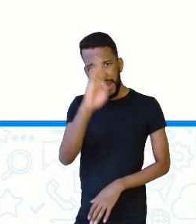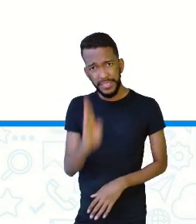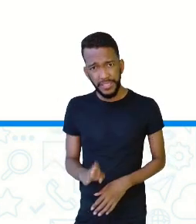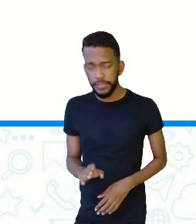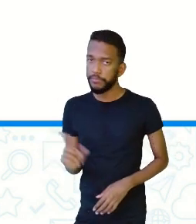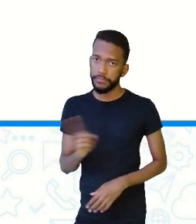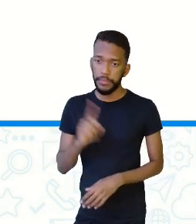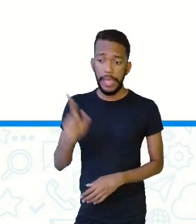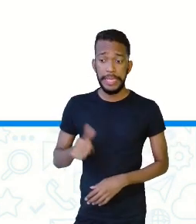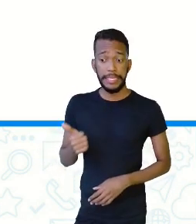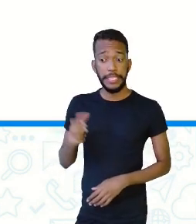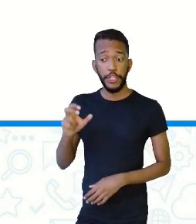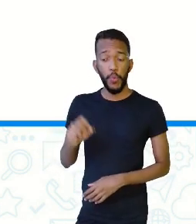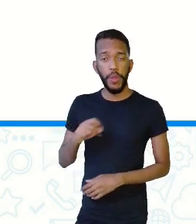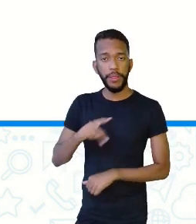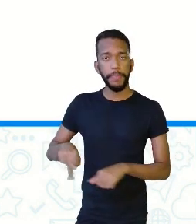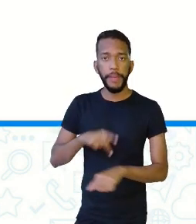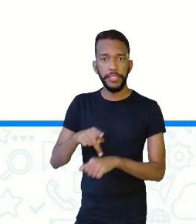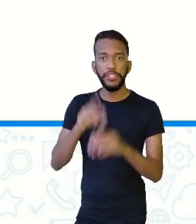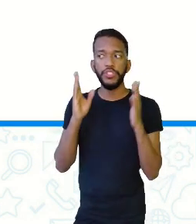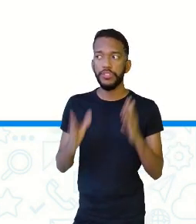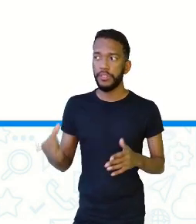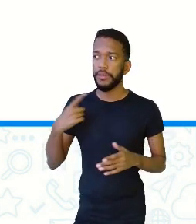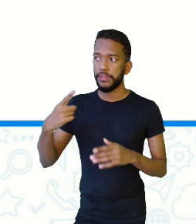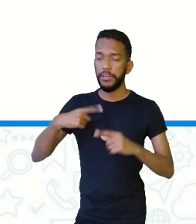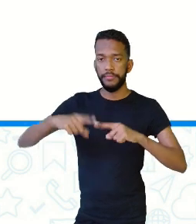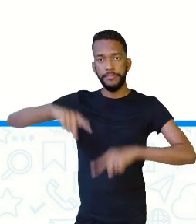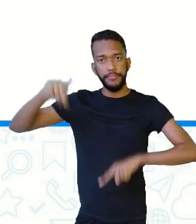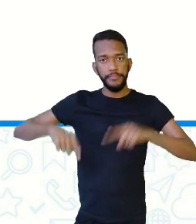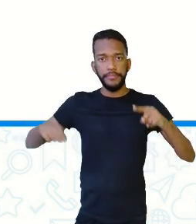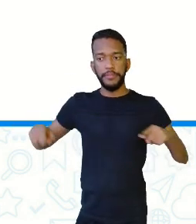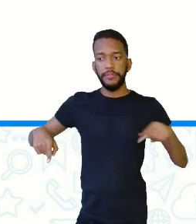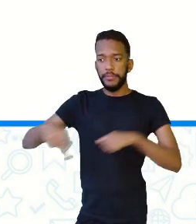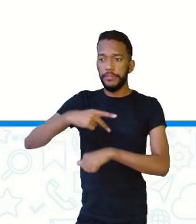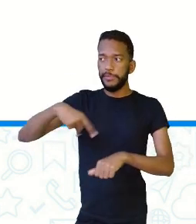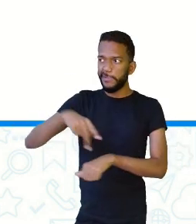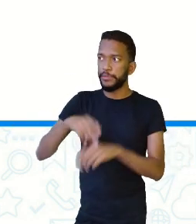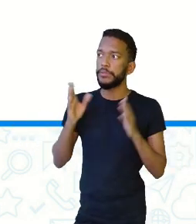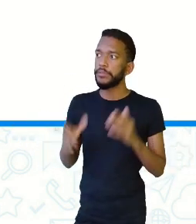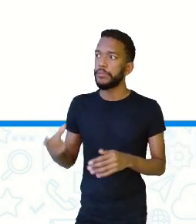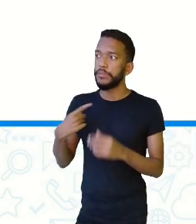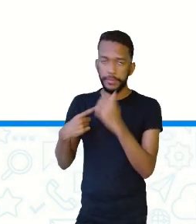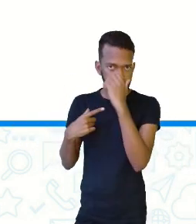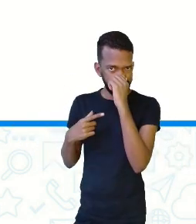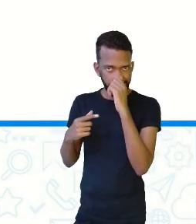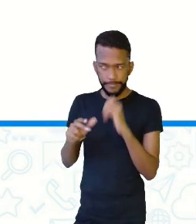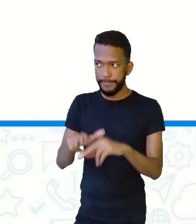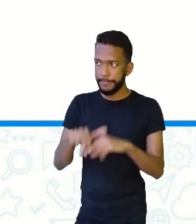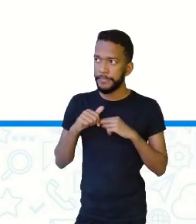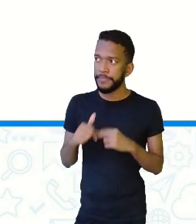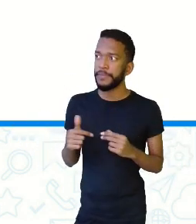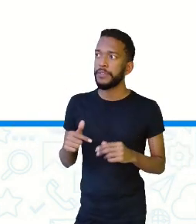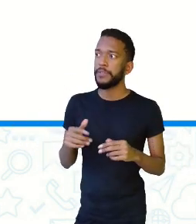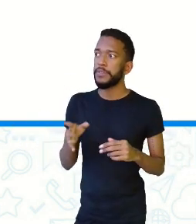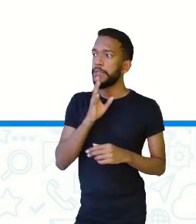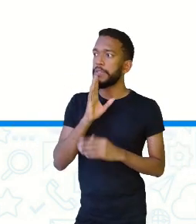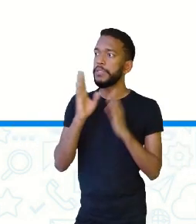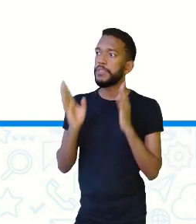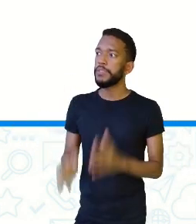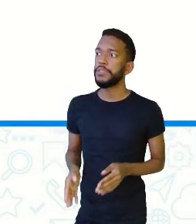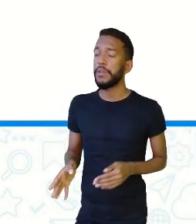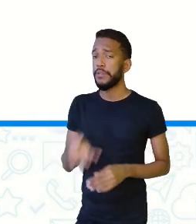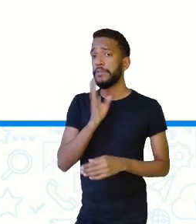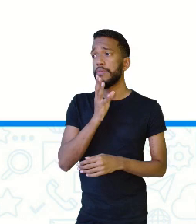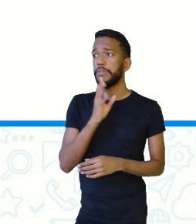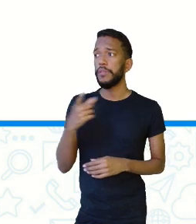mais de 150 países, com variações regionais e locais criadas a partir de suas modalidades mais conhecidas, as